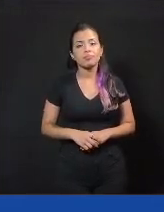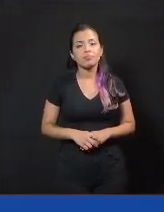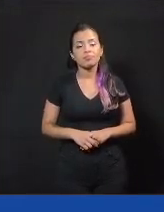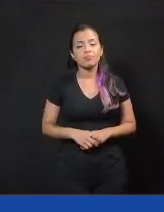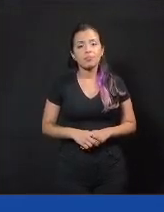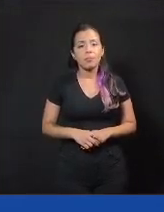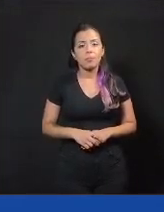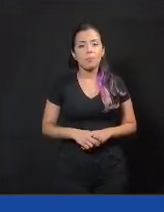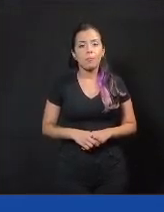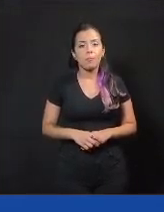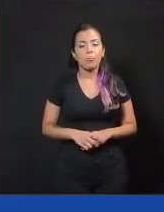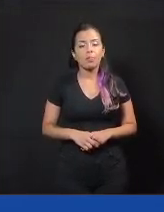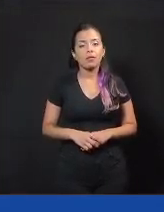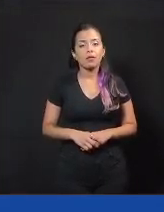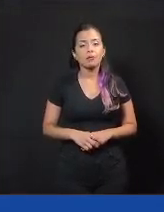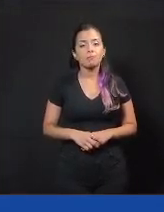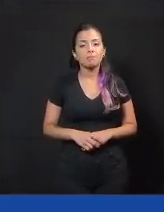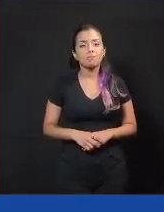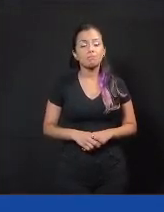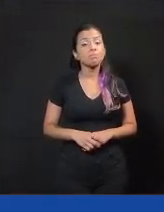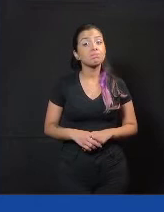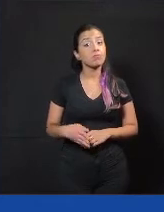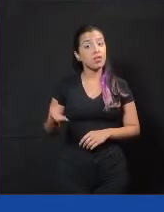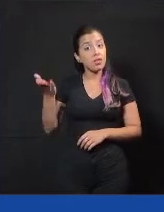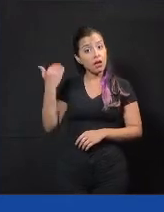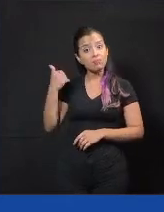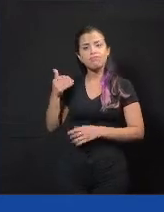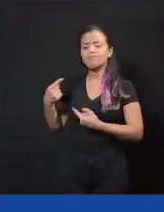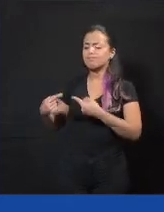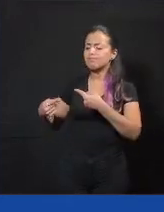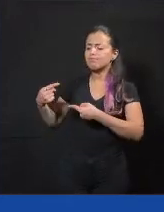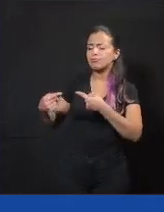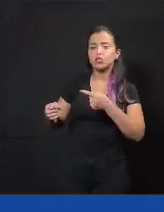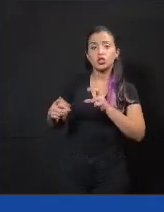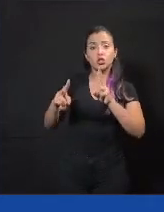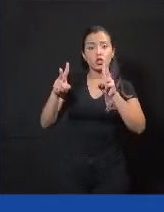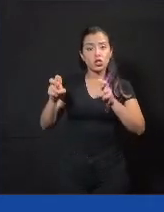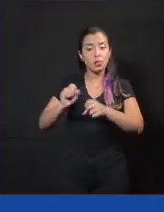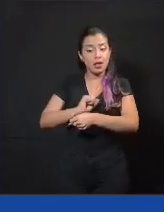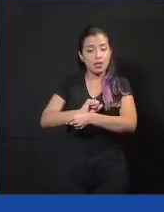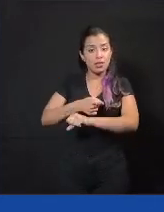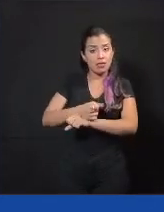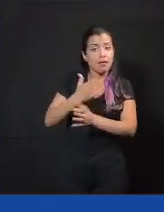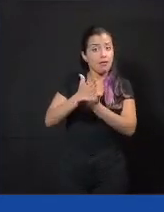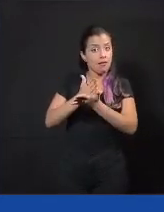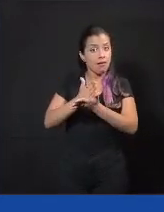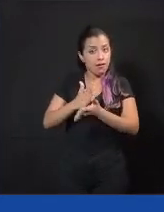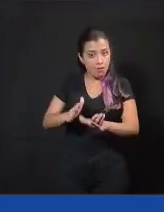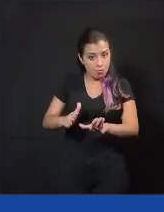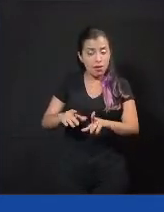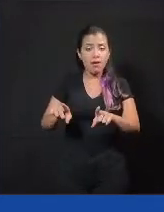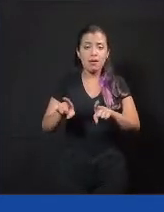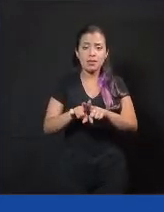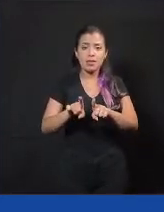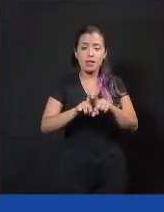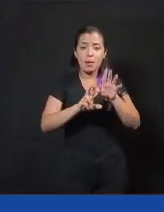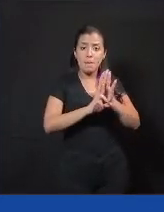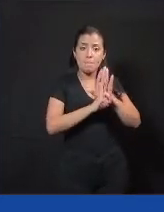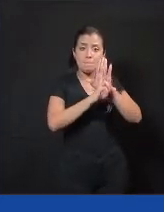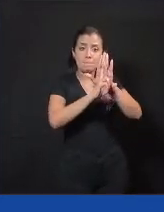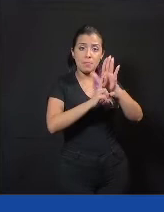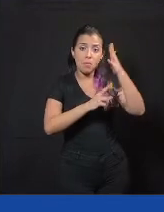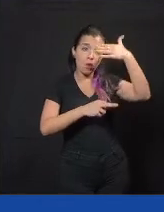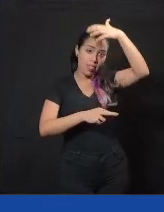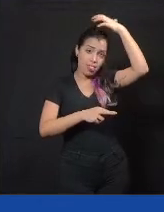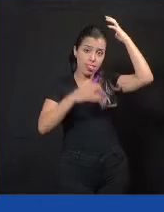discutia o fim da abolição, o fim da escravidão e o fim do sistema representativo monárquico no